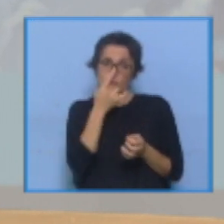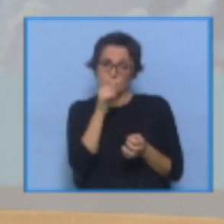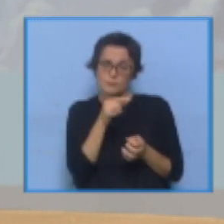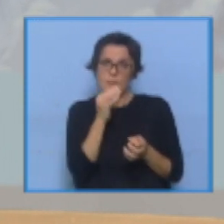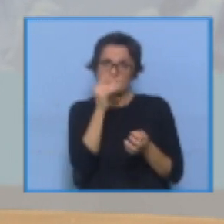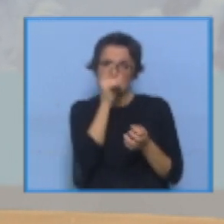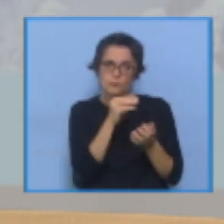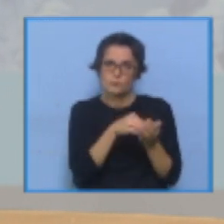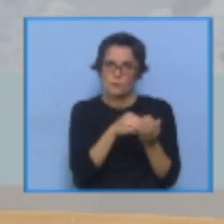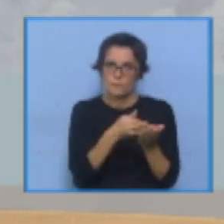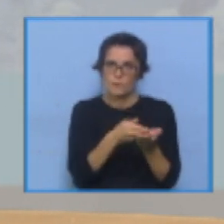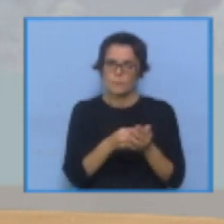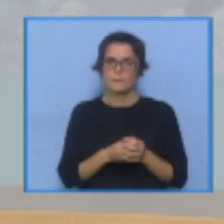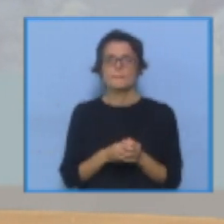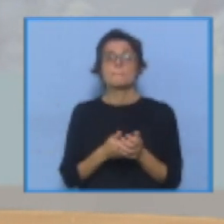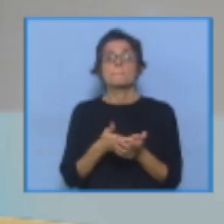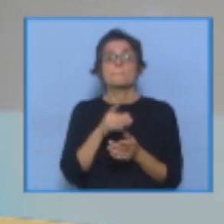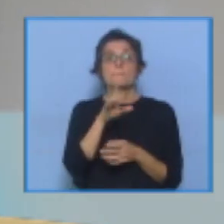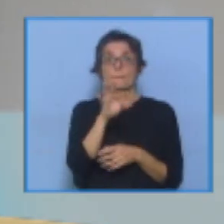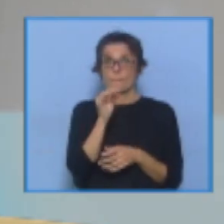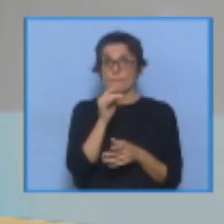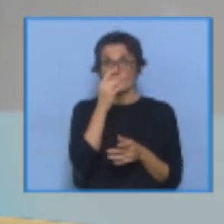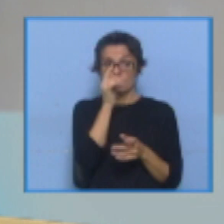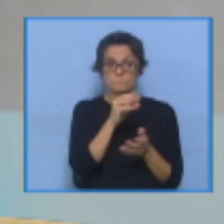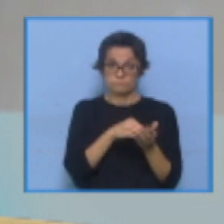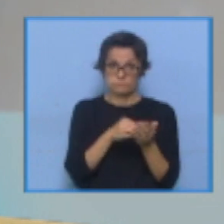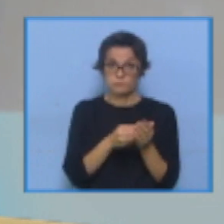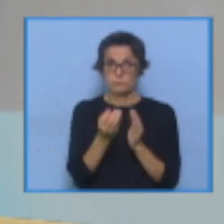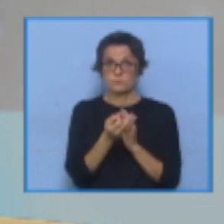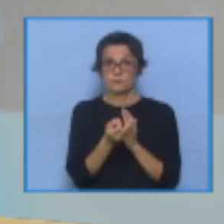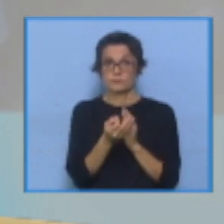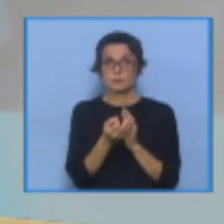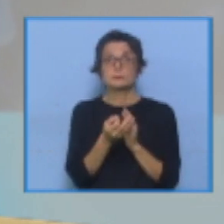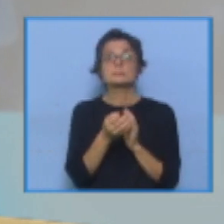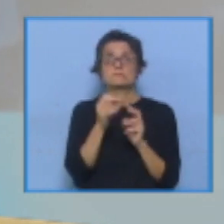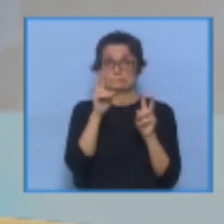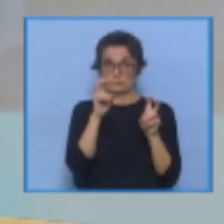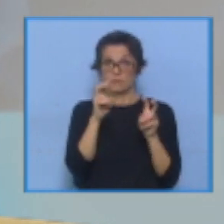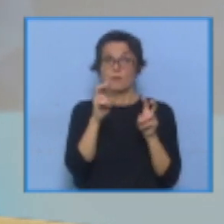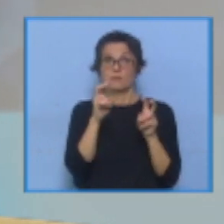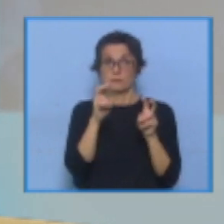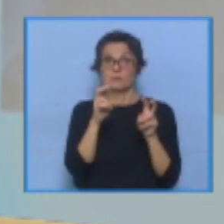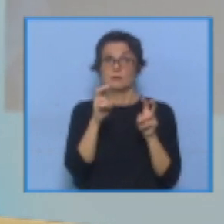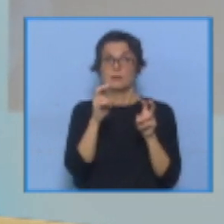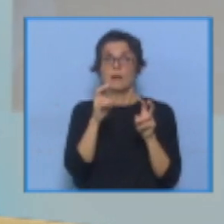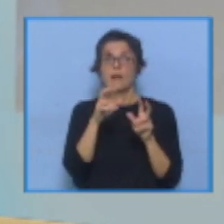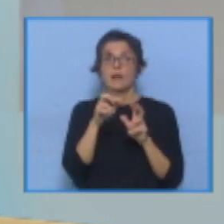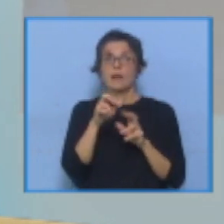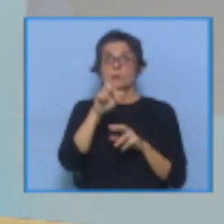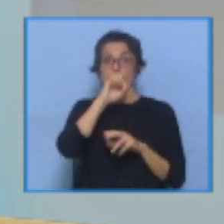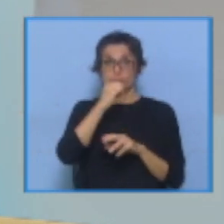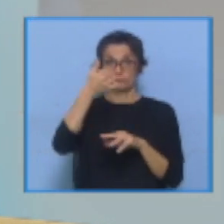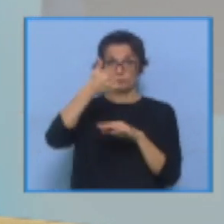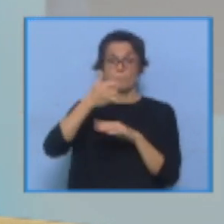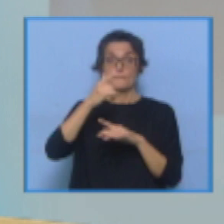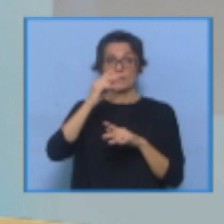pobres. E esta opção preferencial pelos pobres será abordada de forma especial pelo Arcebispo de Barcelona, que